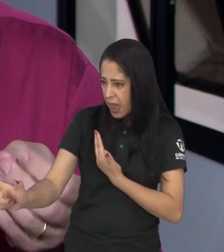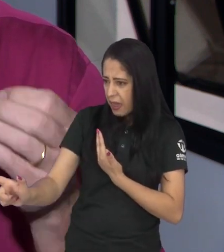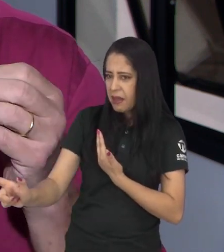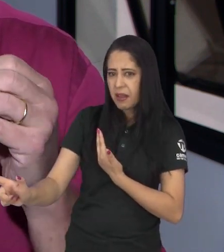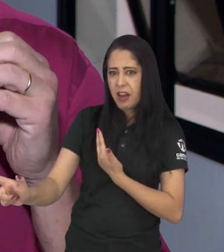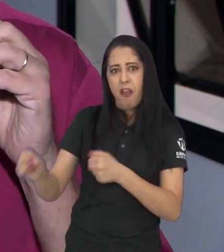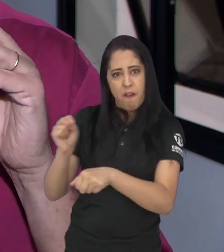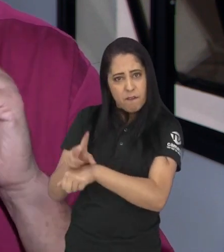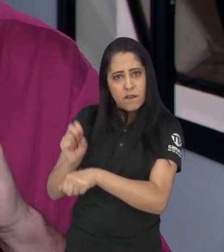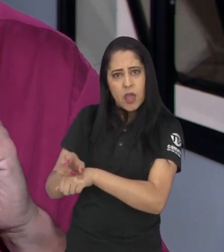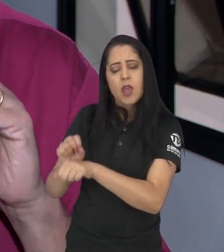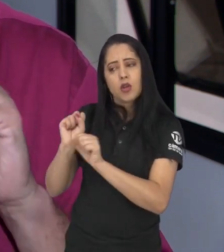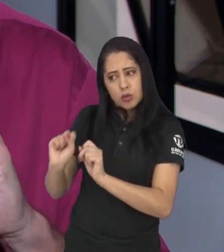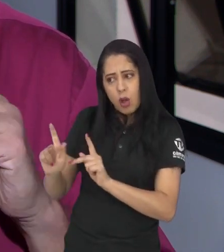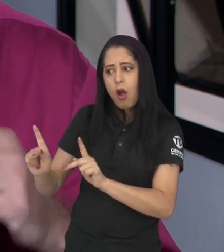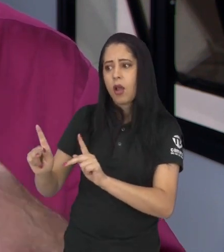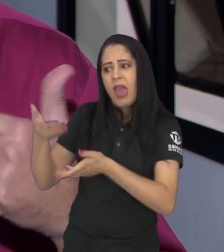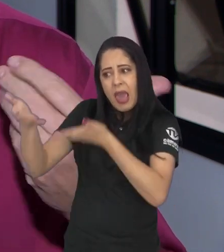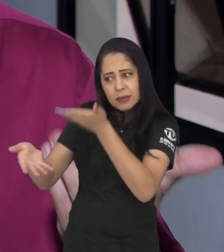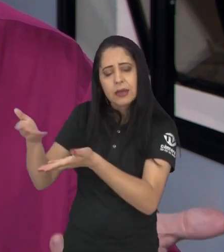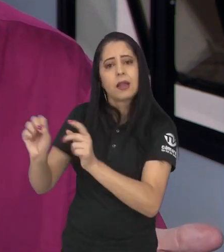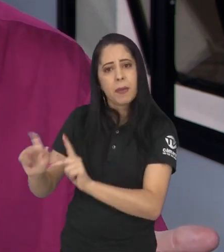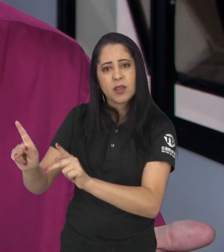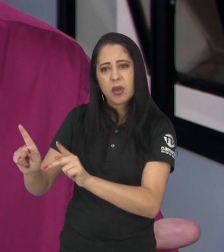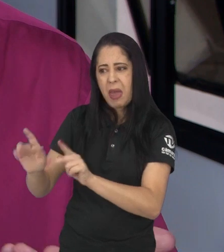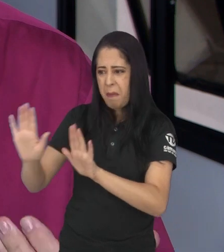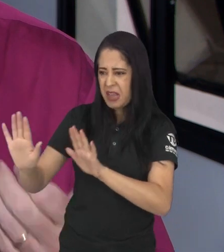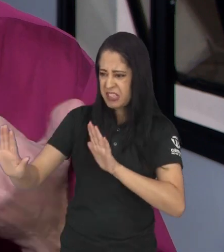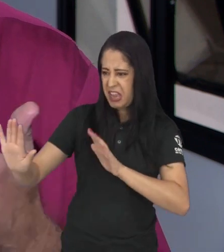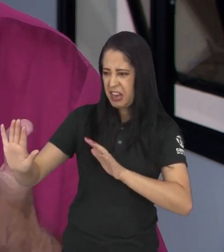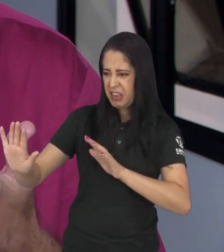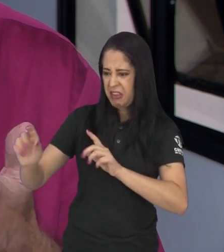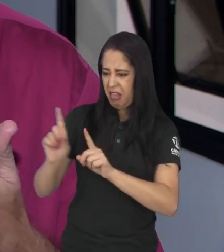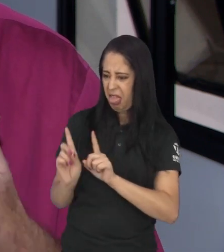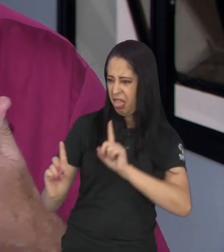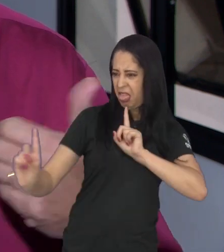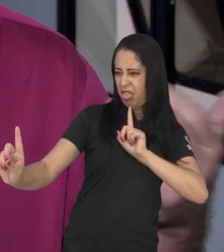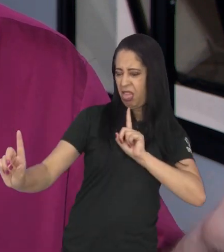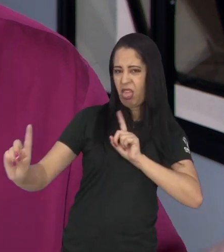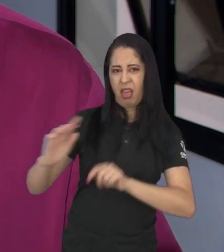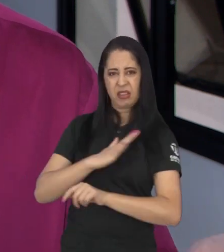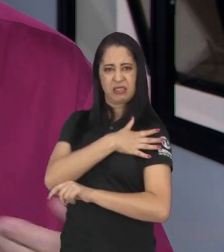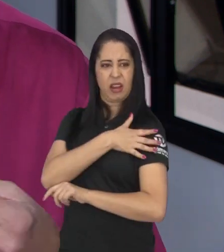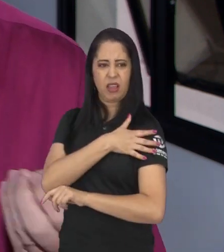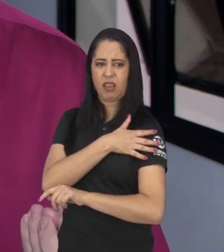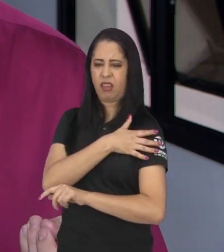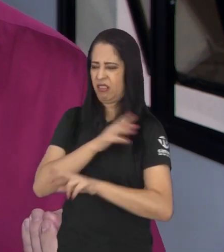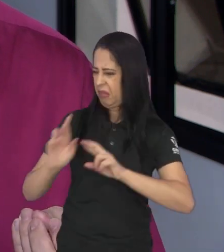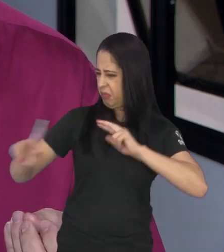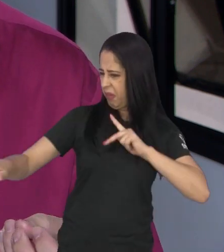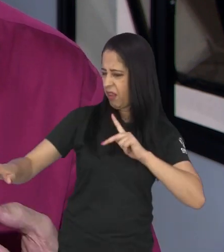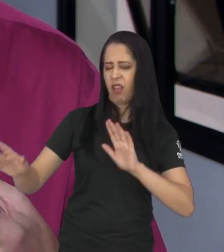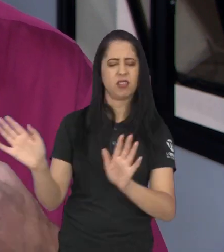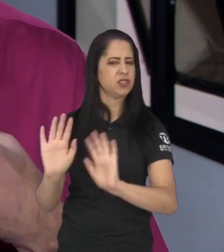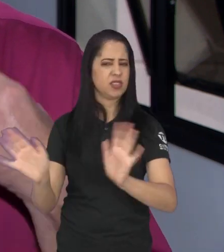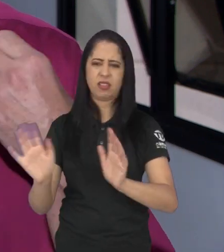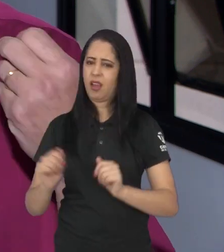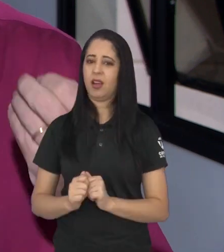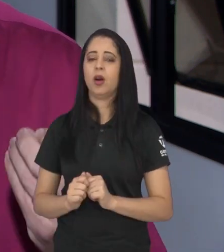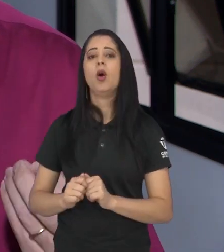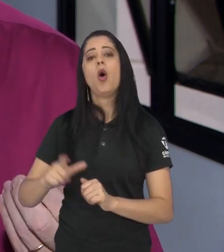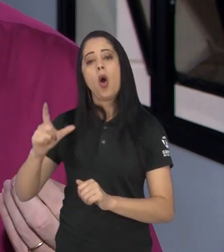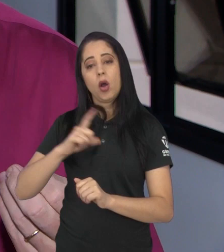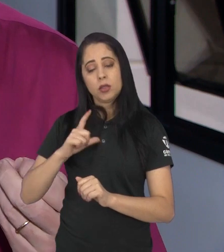tem a doença AIDS, que ele faz o tratamento, que ele é diferente ou que ele vai transmitir de forma alguma. Isso